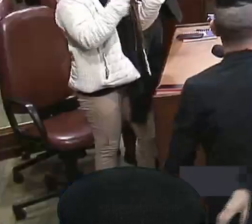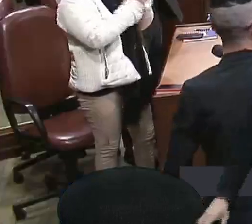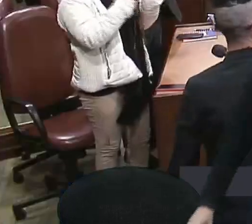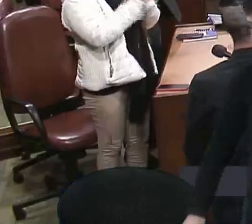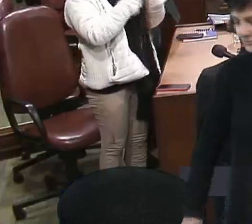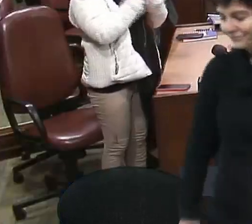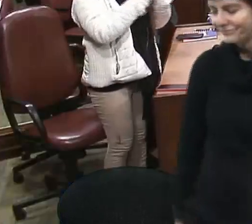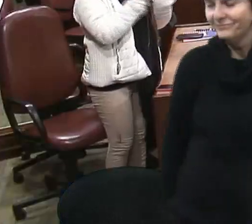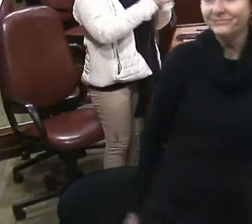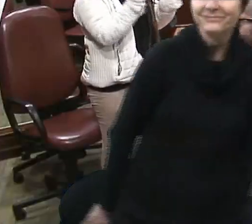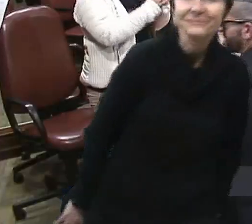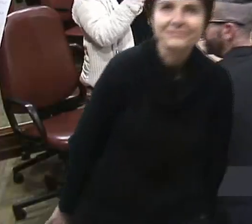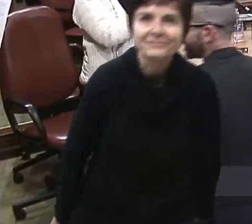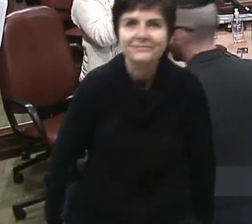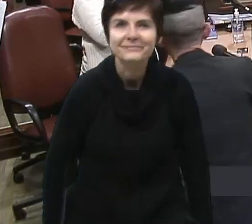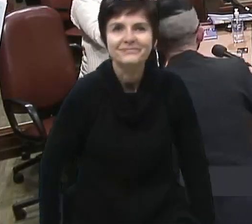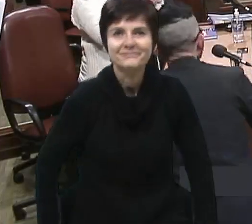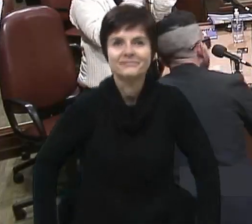Mais aplausos!